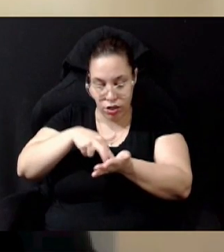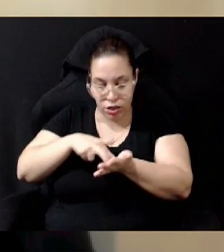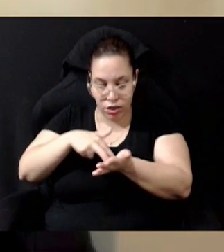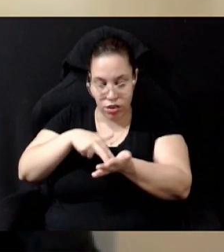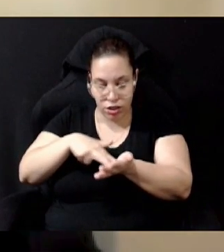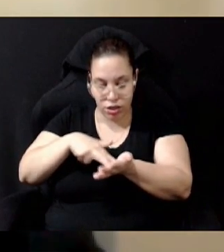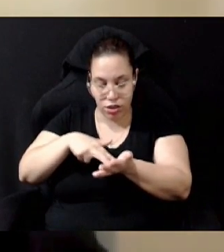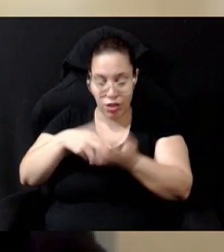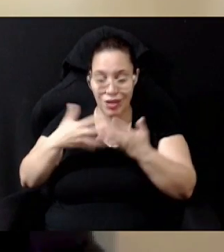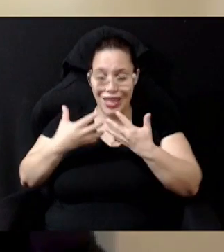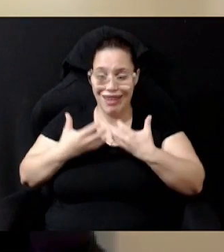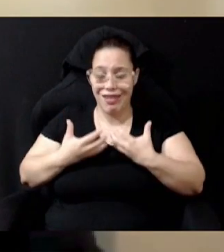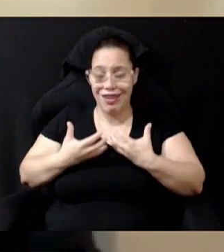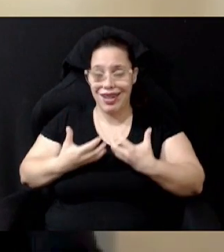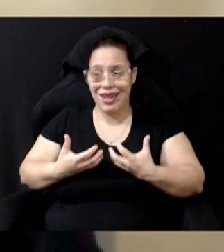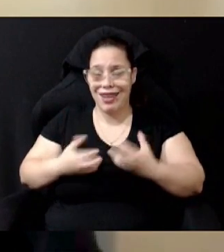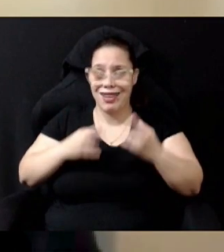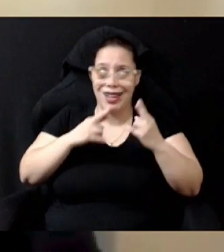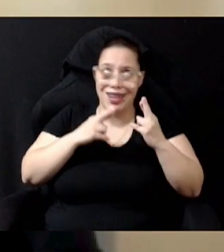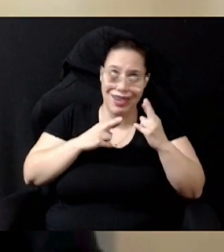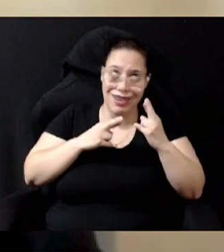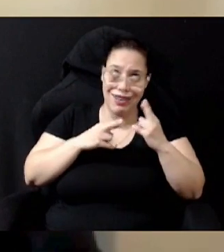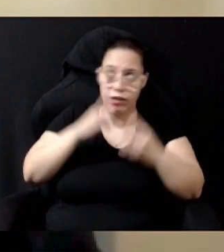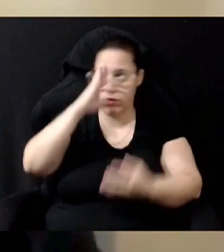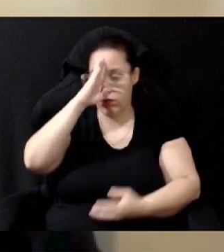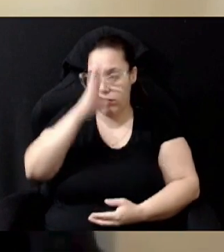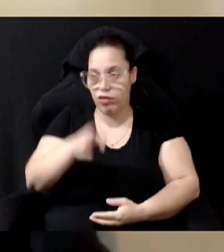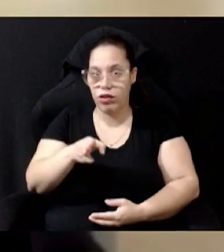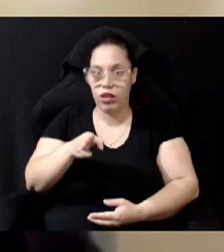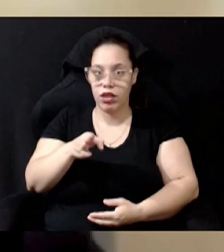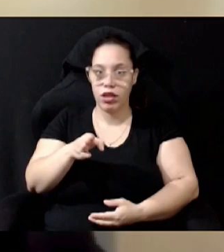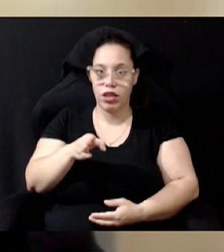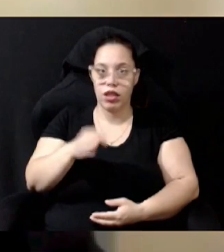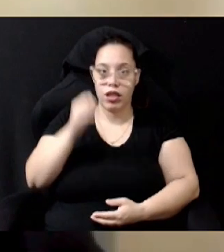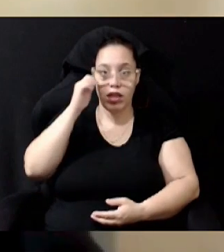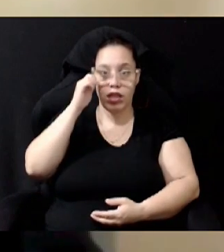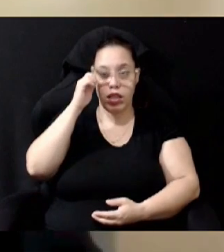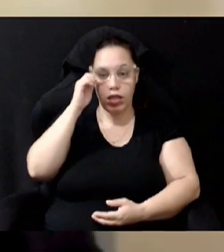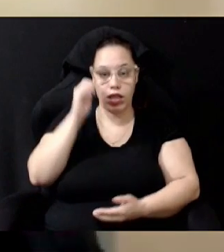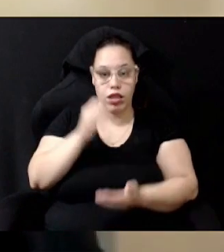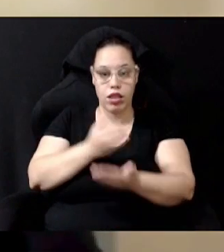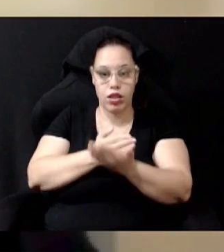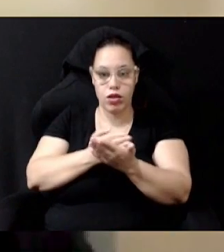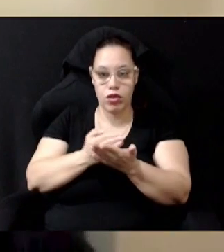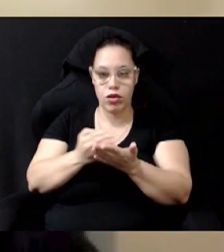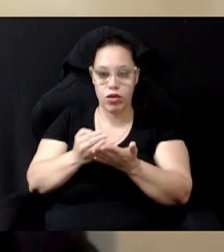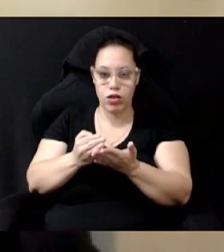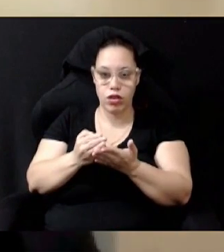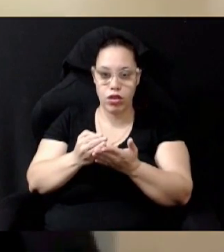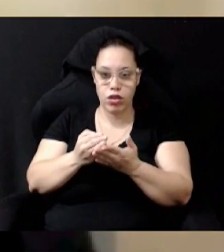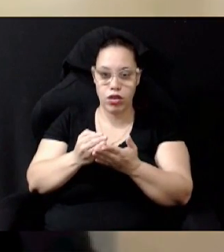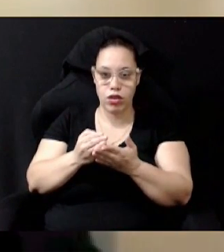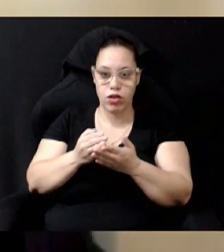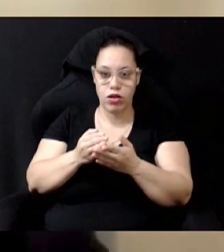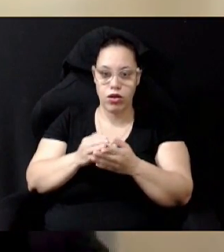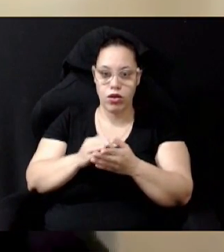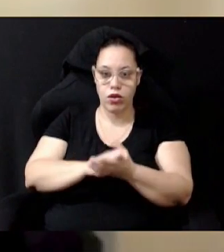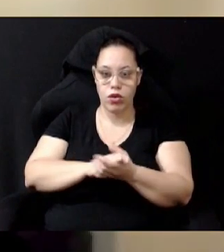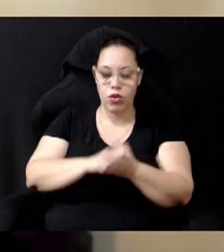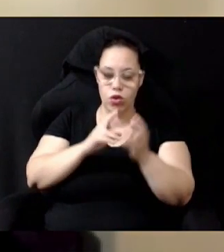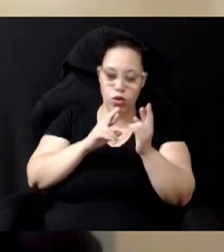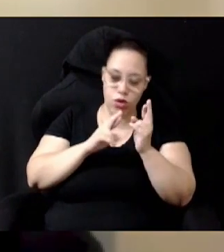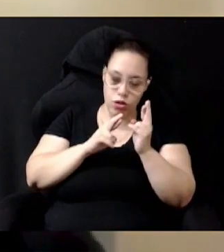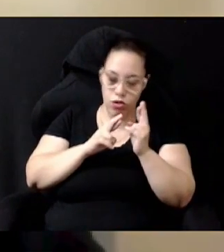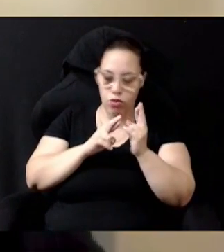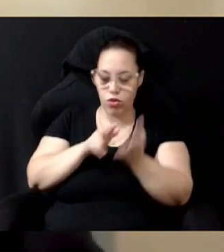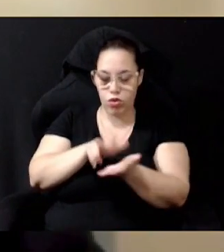descansar, principalmente quando vai iniciar um processo de relaxamento, induzir um sono mais